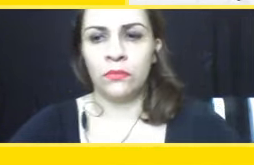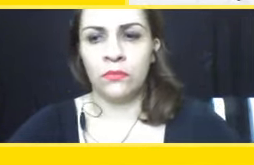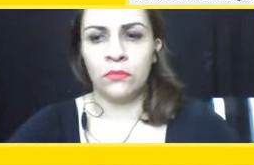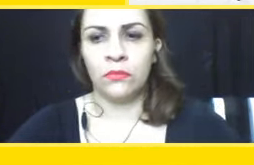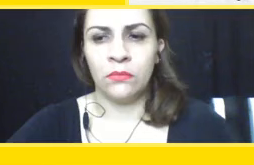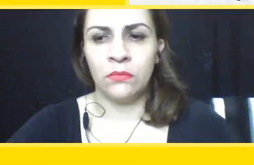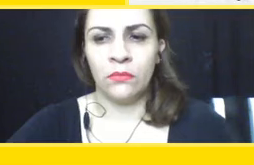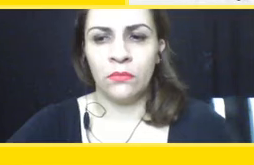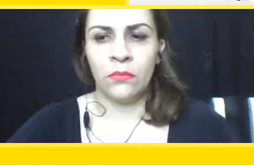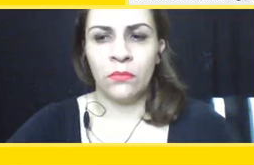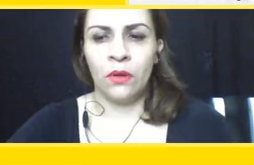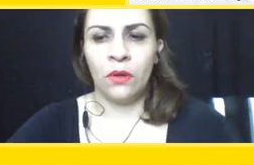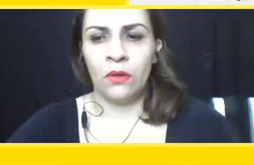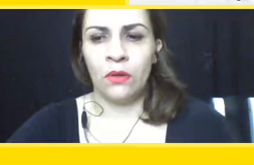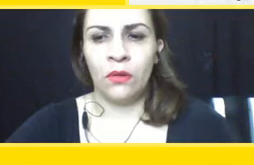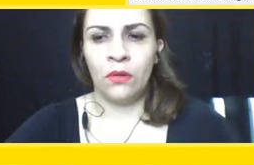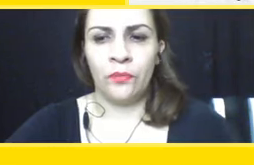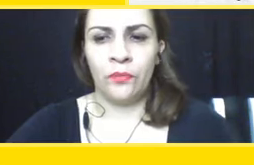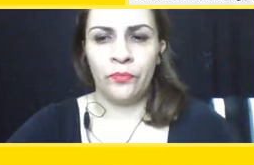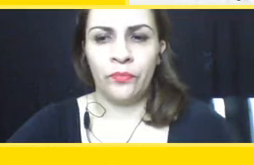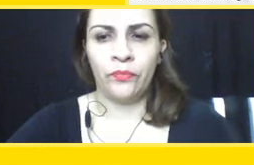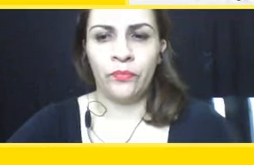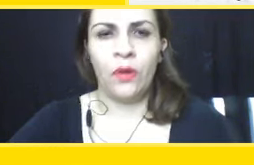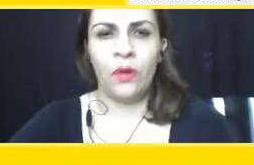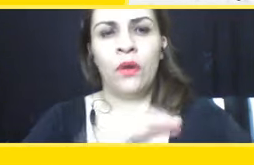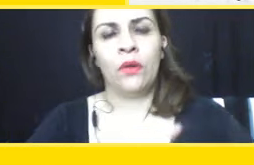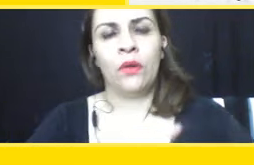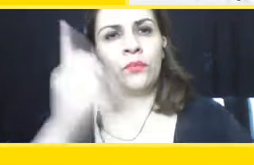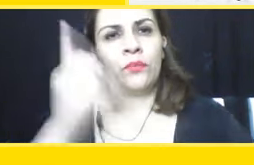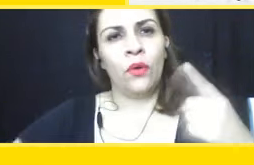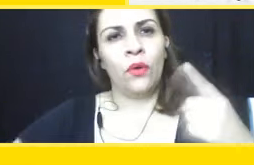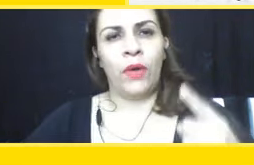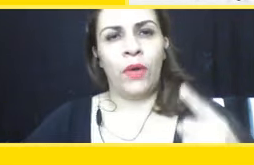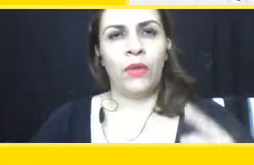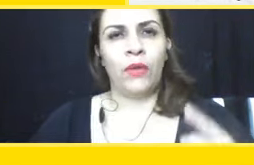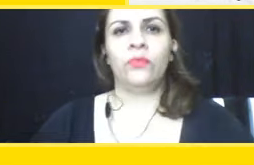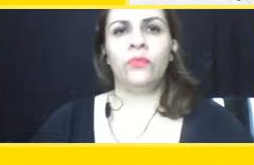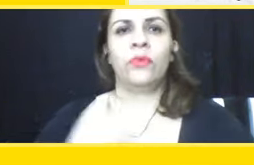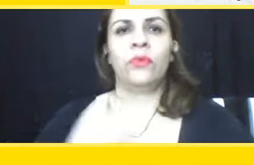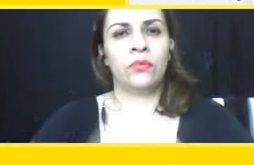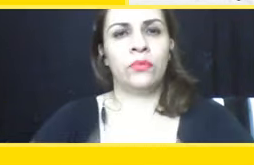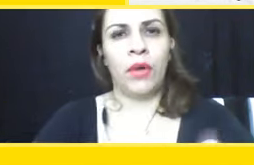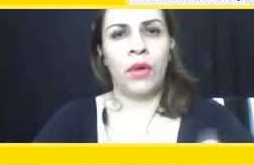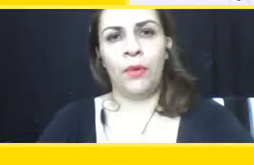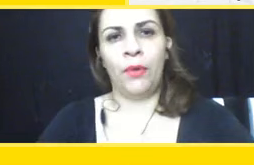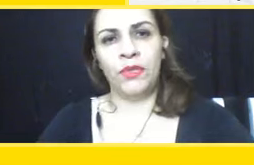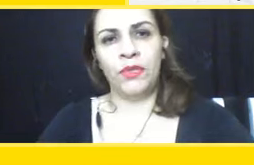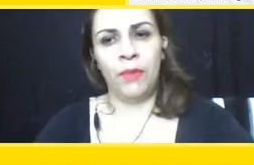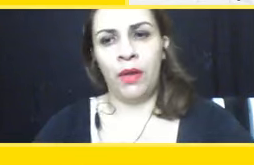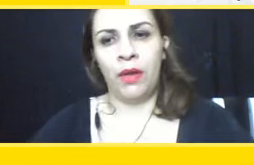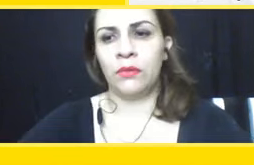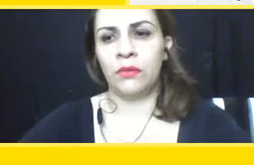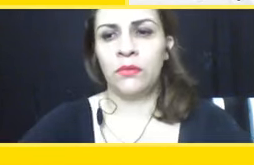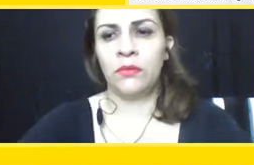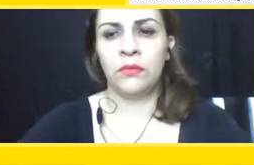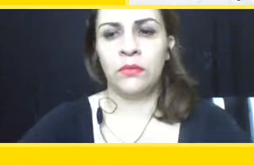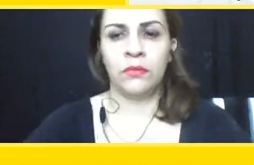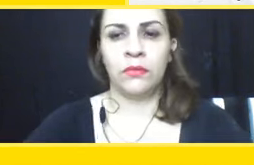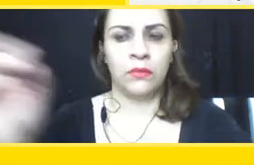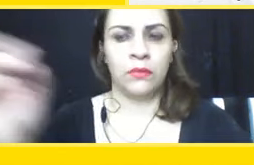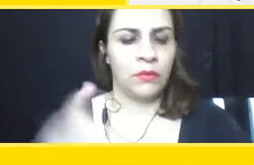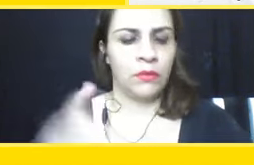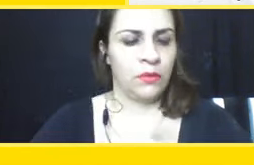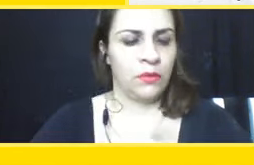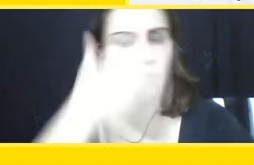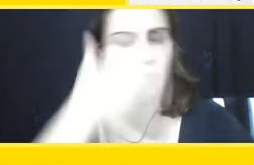complementar 173, está proibido de nomear servidores novos, né? Ou seja, você vai ter pessoas